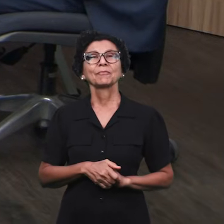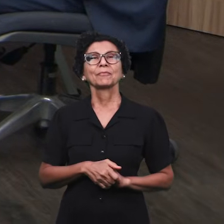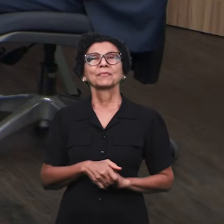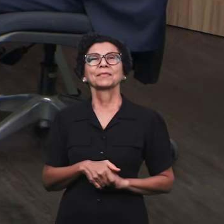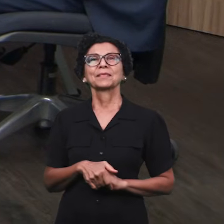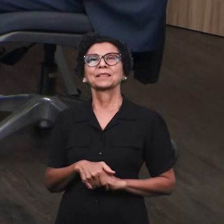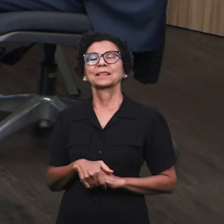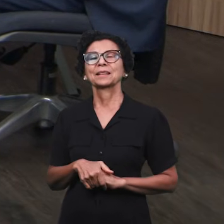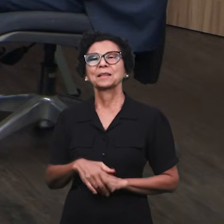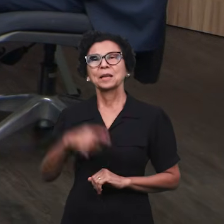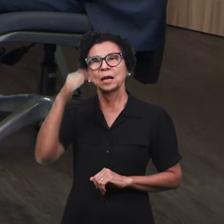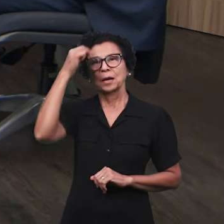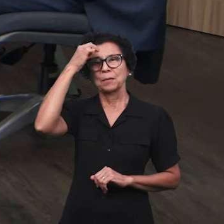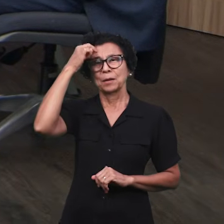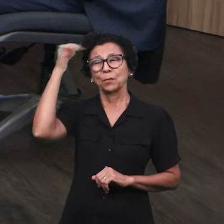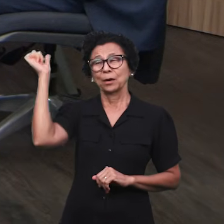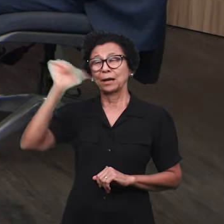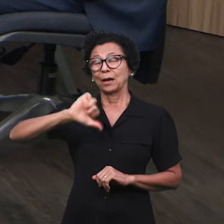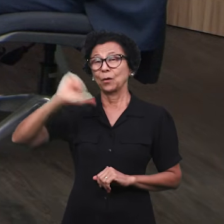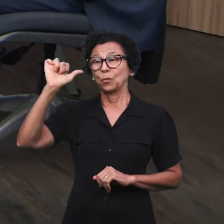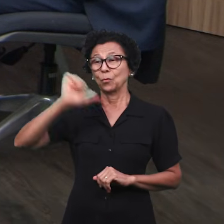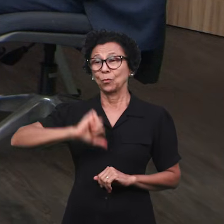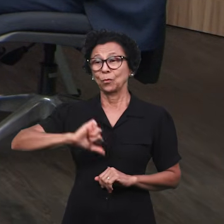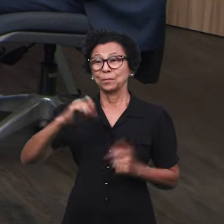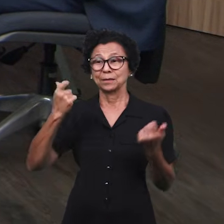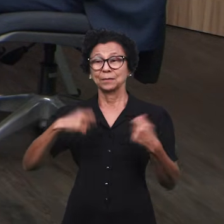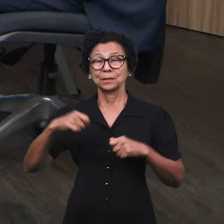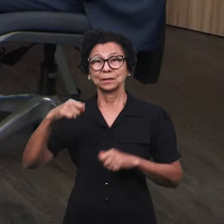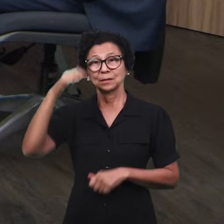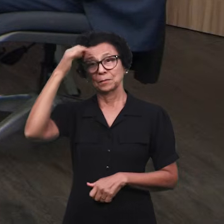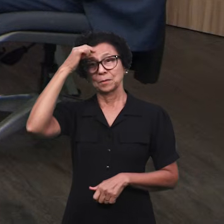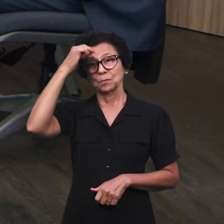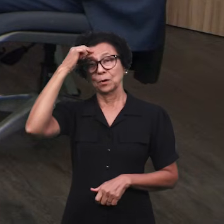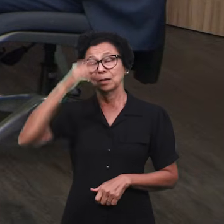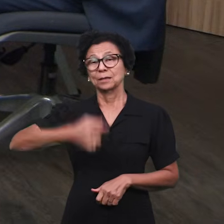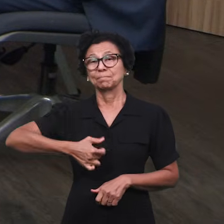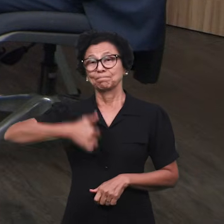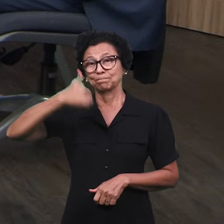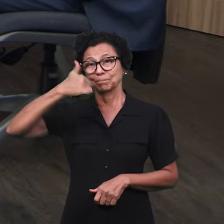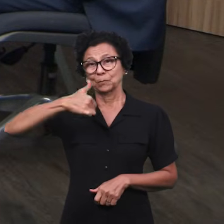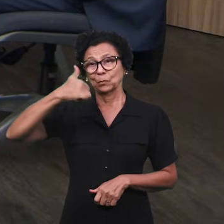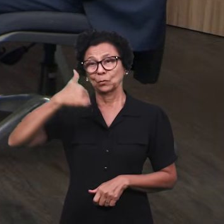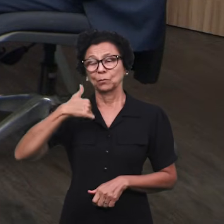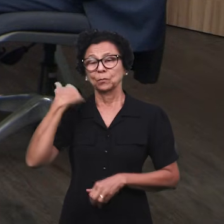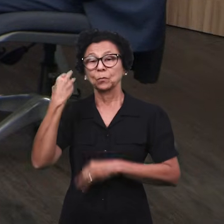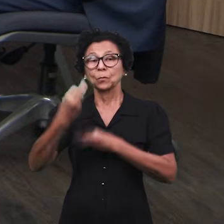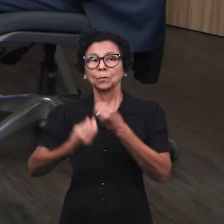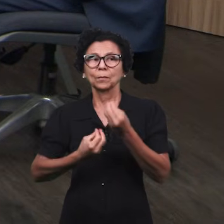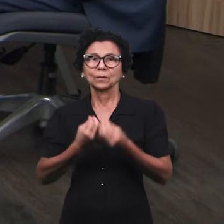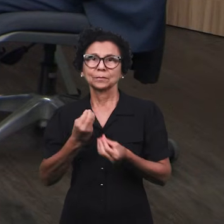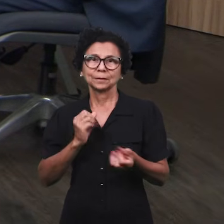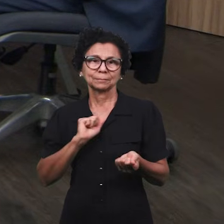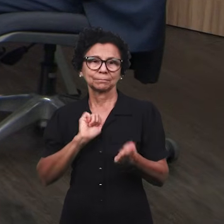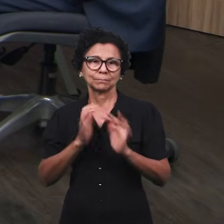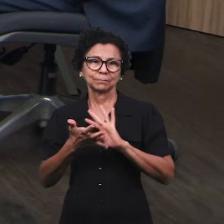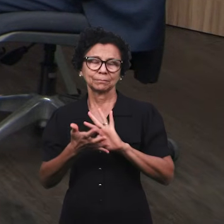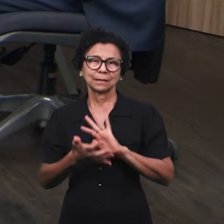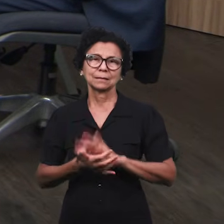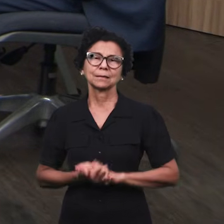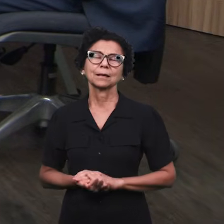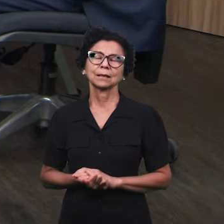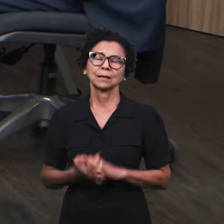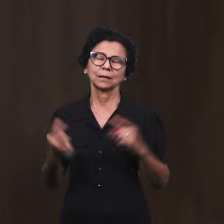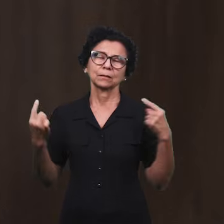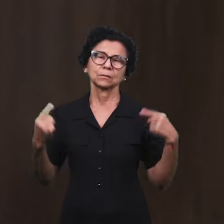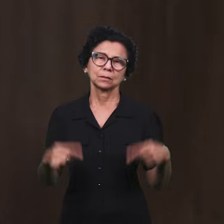hein? É ter uma boa memória e saber como trazer isso, mas é um desafio. Eu tenho